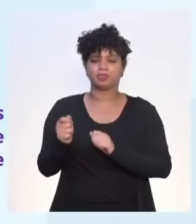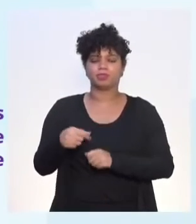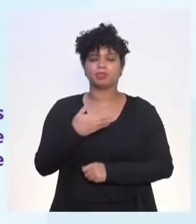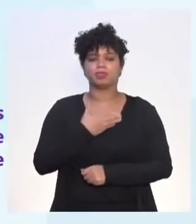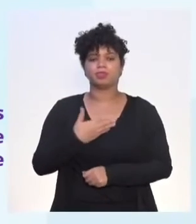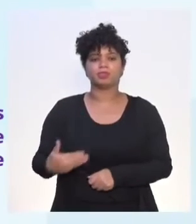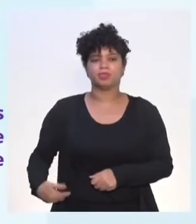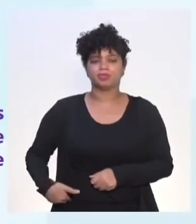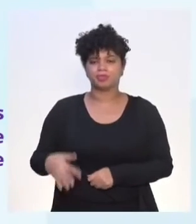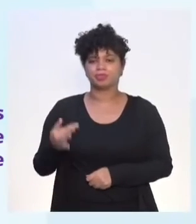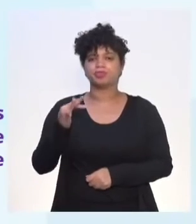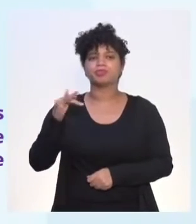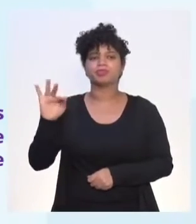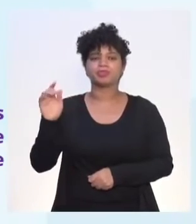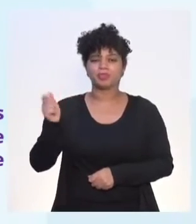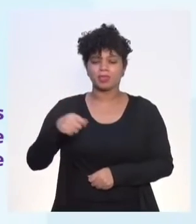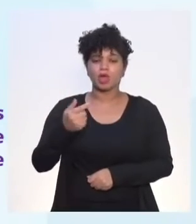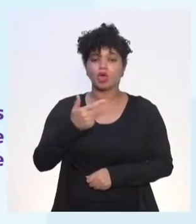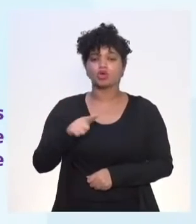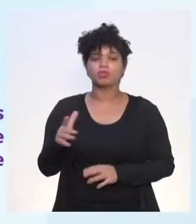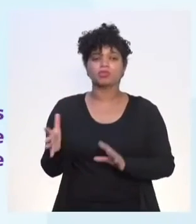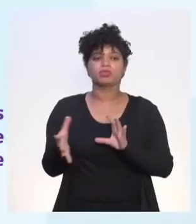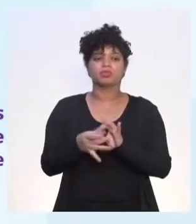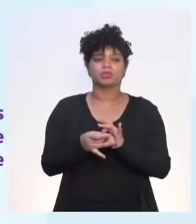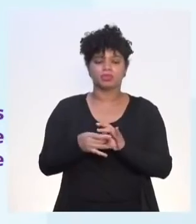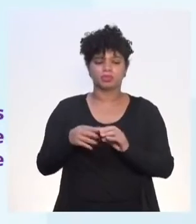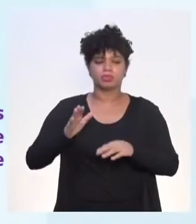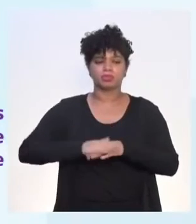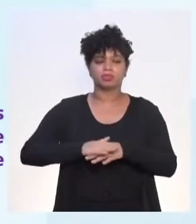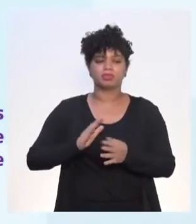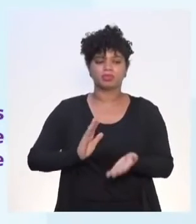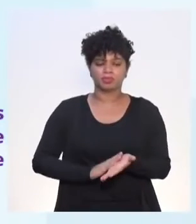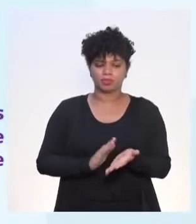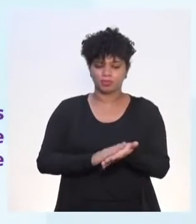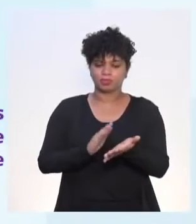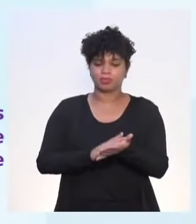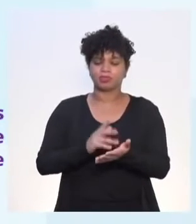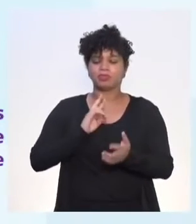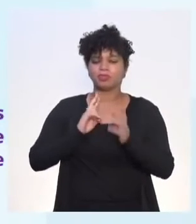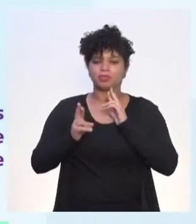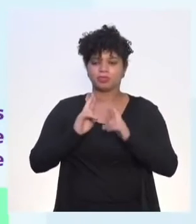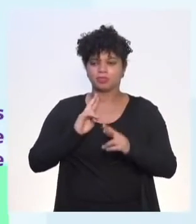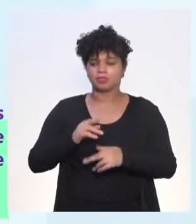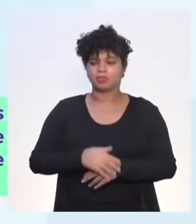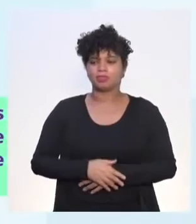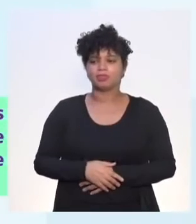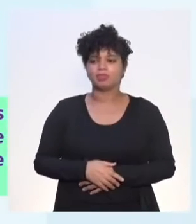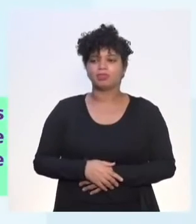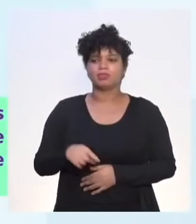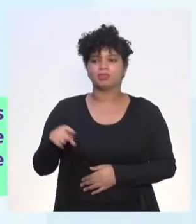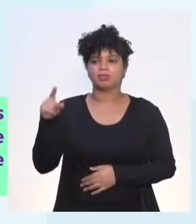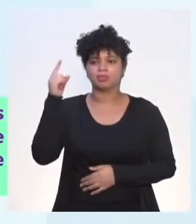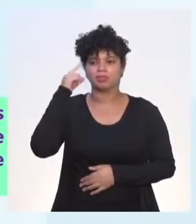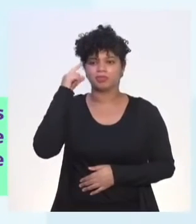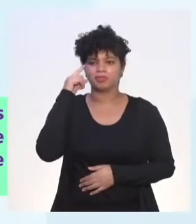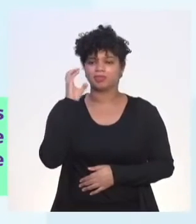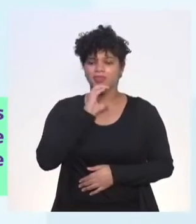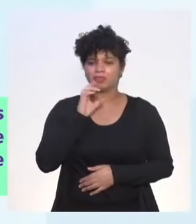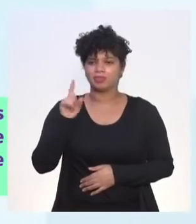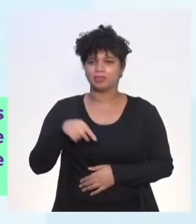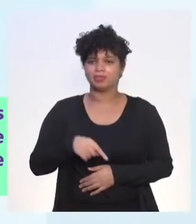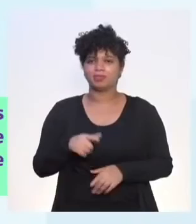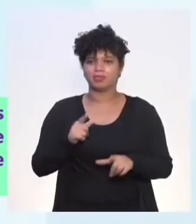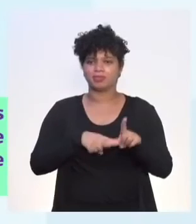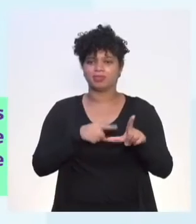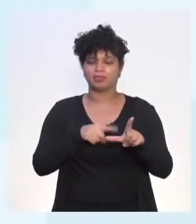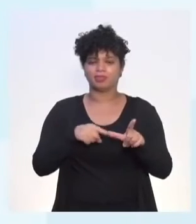governo federal formando a União. Parabéns pela resposta, galerinha, pensa rápido. Letra